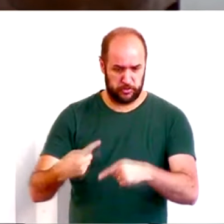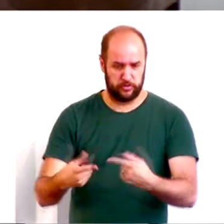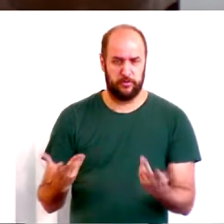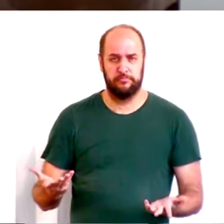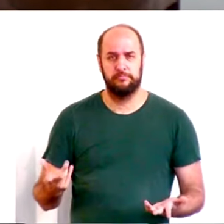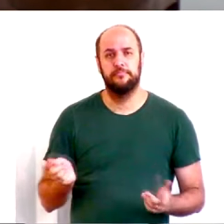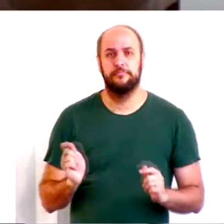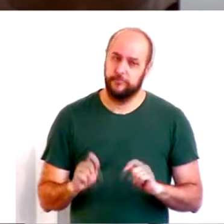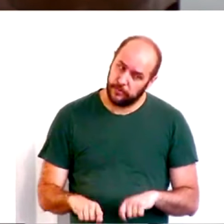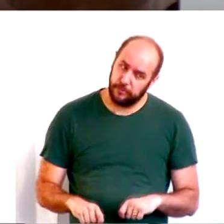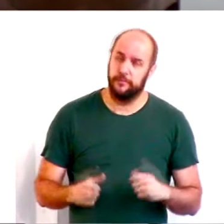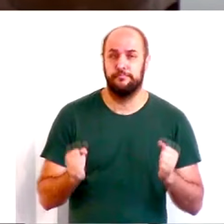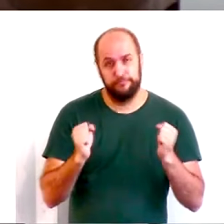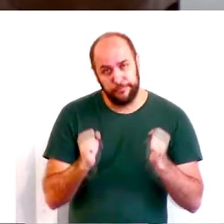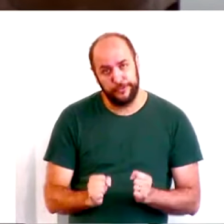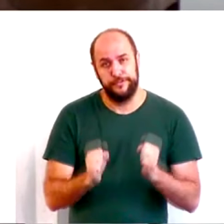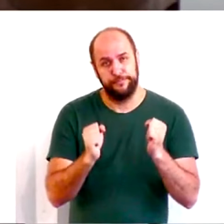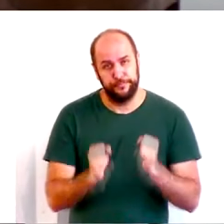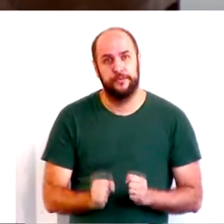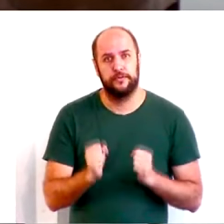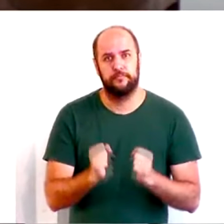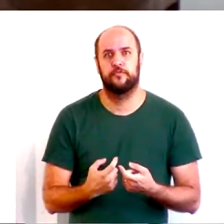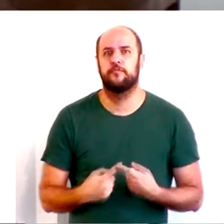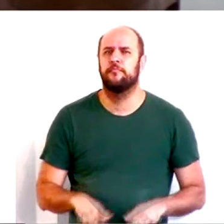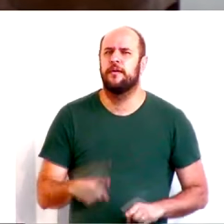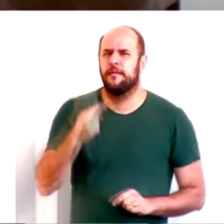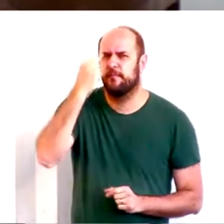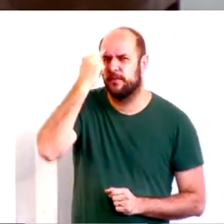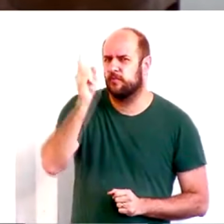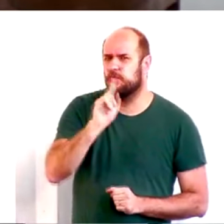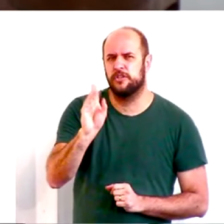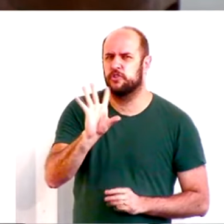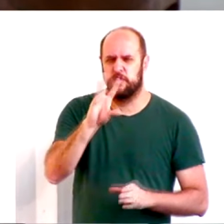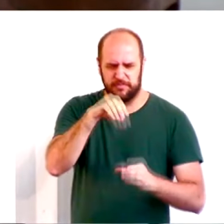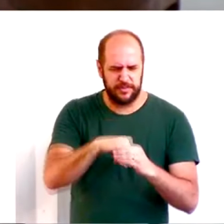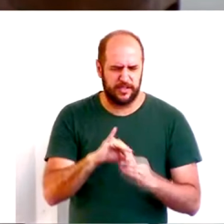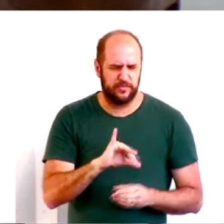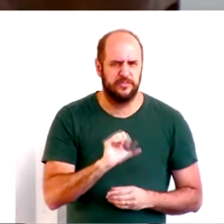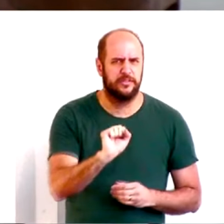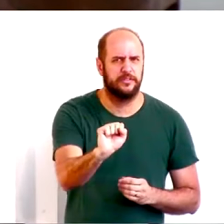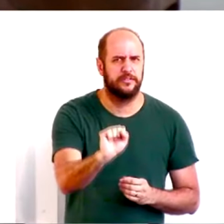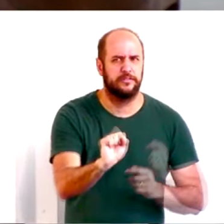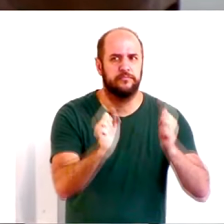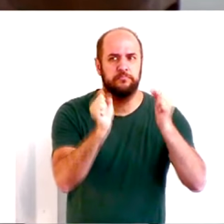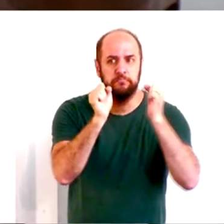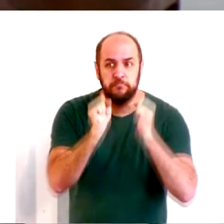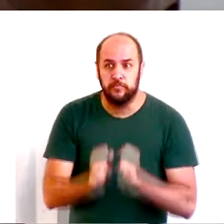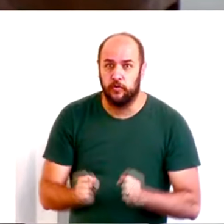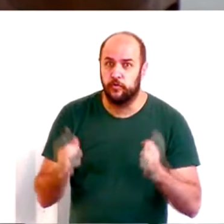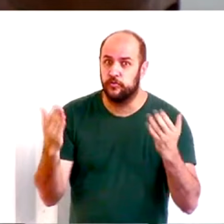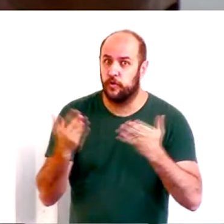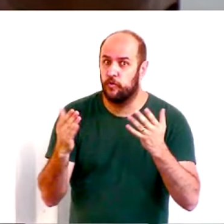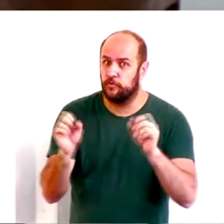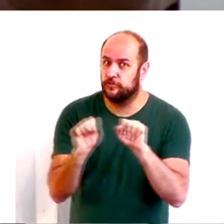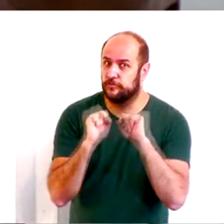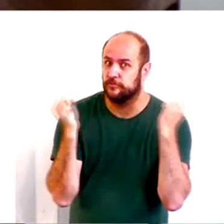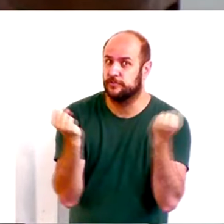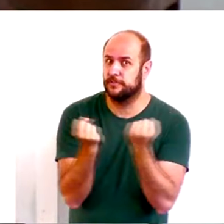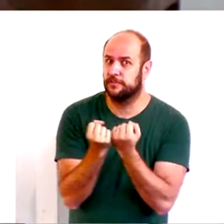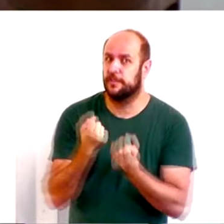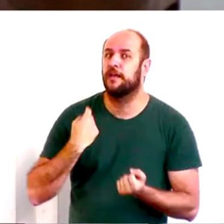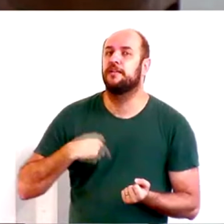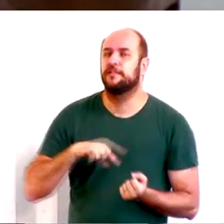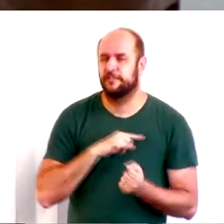pode ser que esse texto não fale só do tempo de Isaías Pode ser que a nossa sociedade esteja tão deturpada